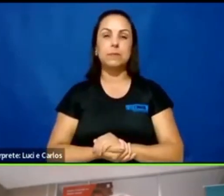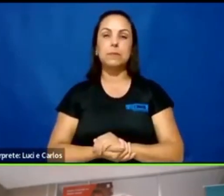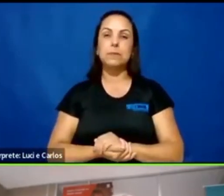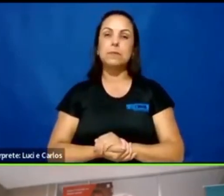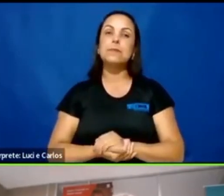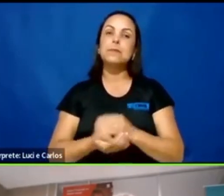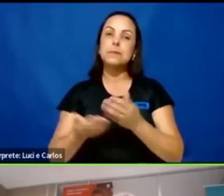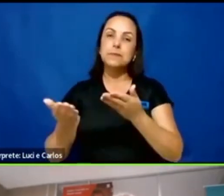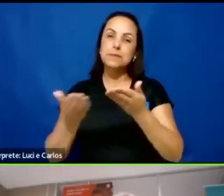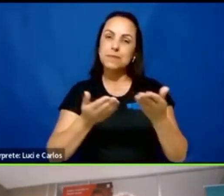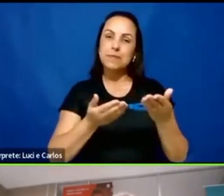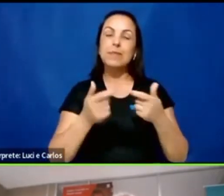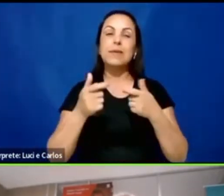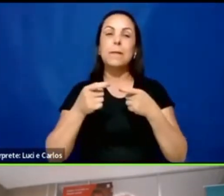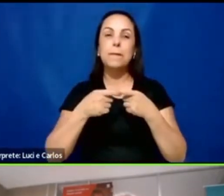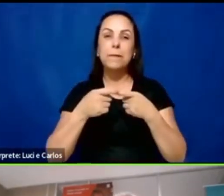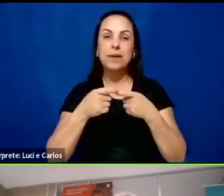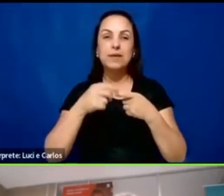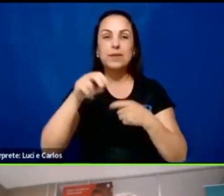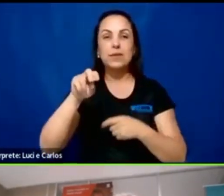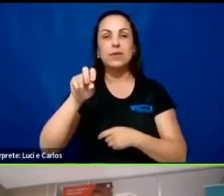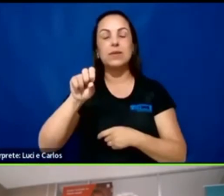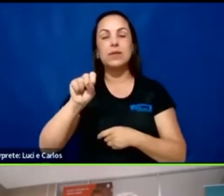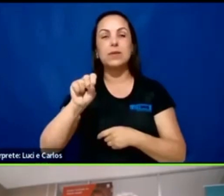Sunaik, você agora.